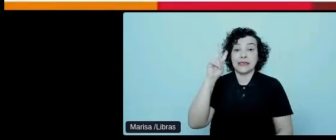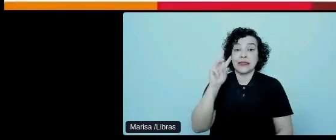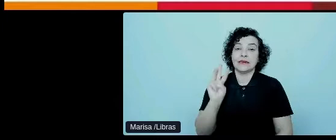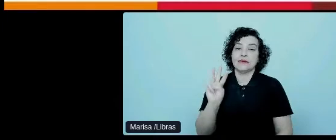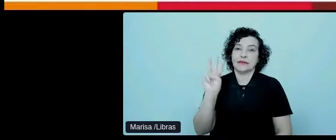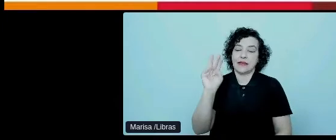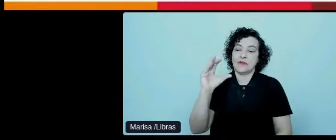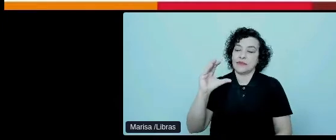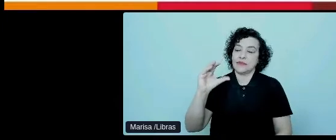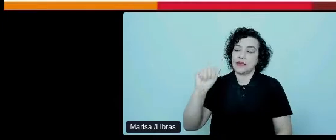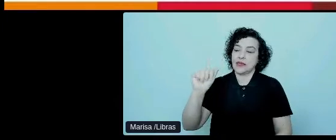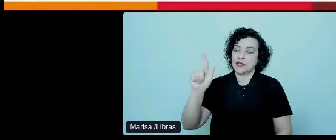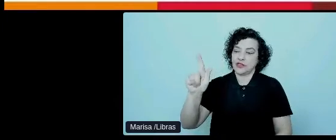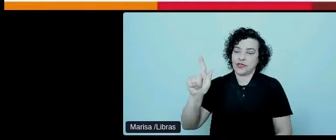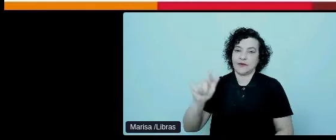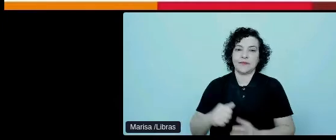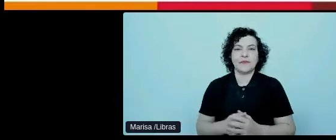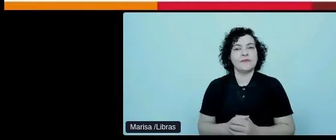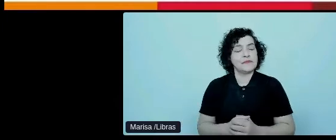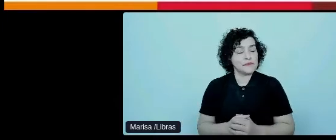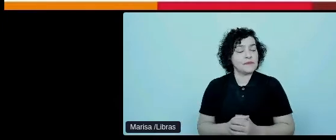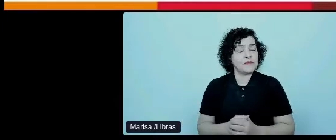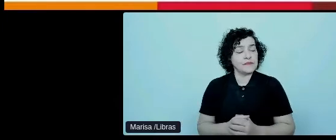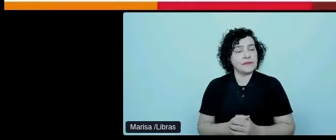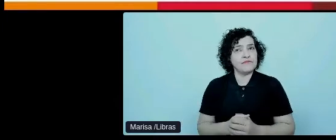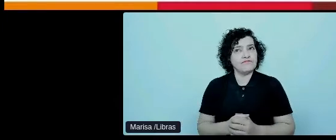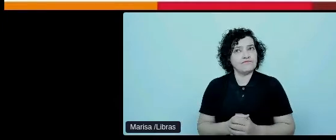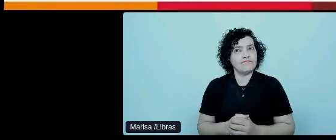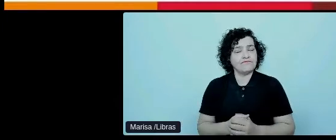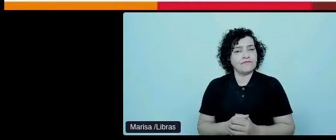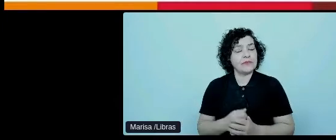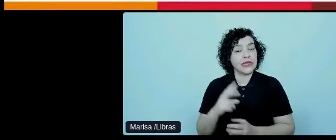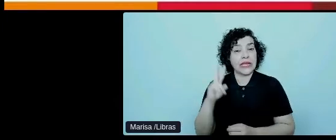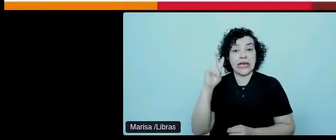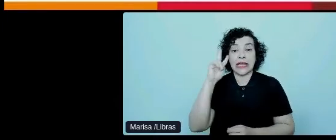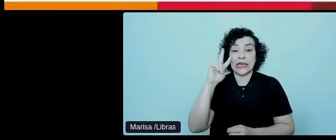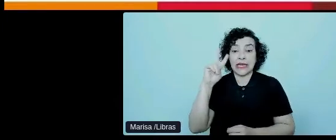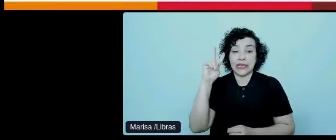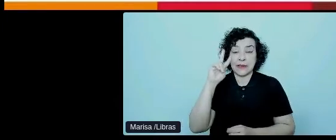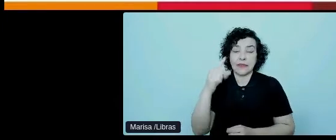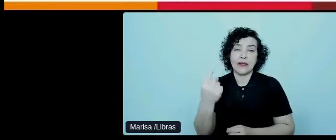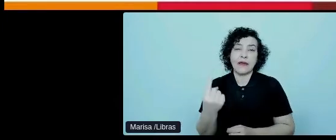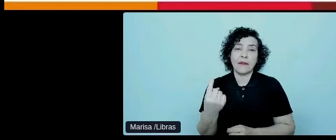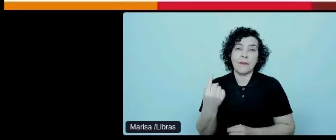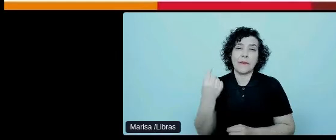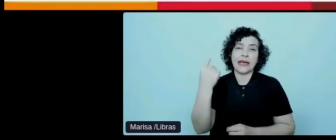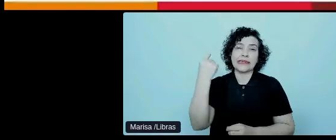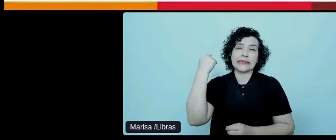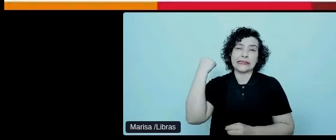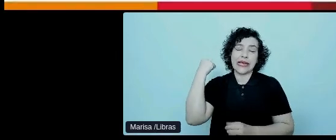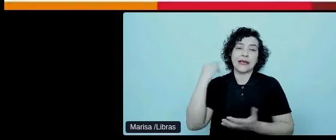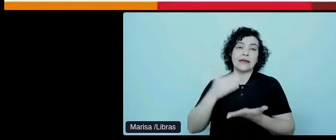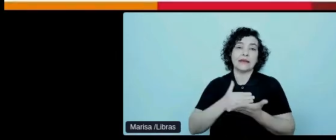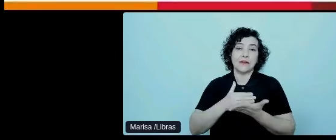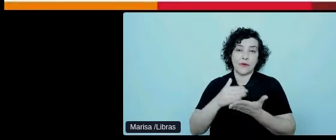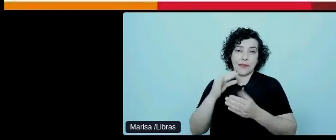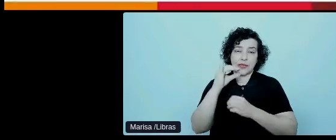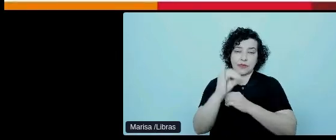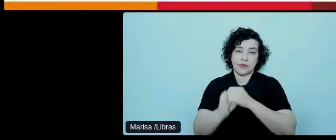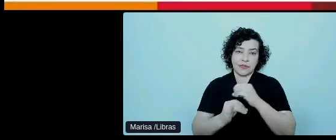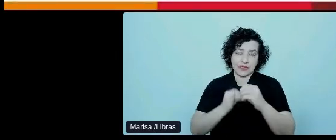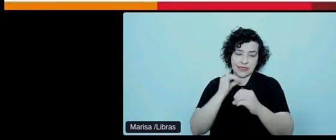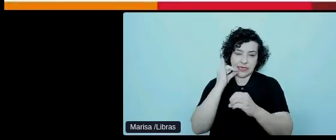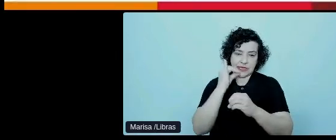WCAG. Primeiro a gente precisa lembrar dos primórdios da internet. Então, lá no